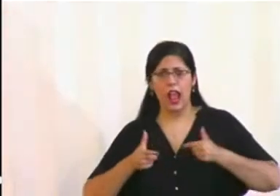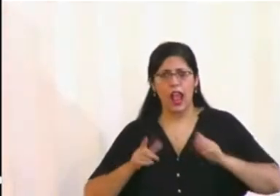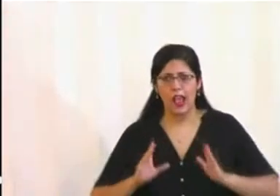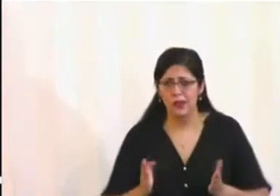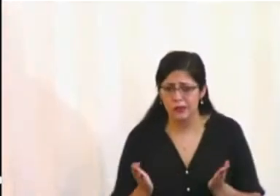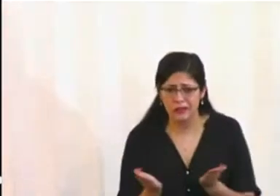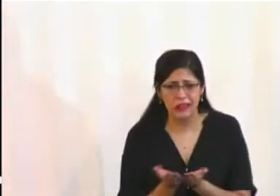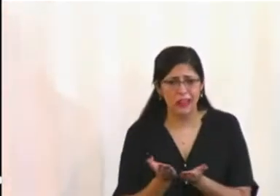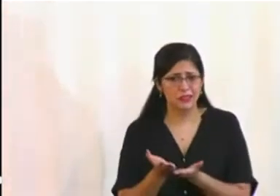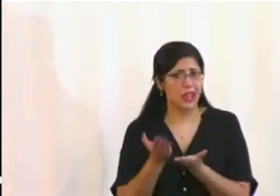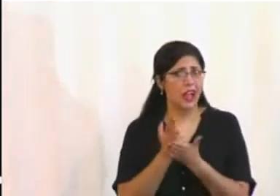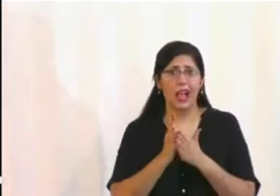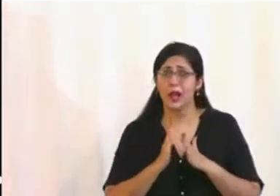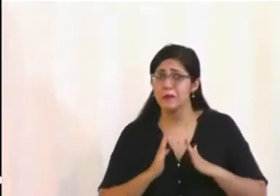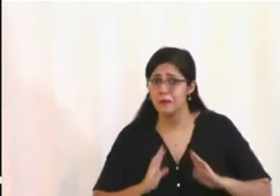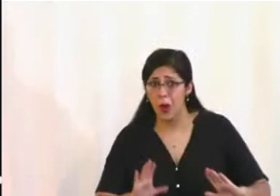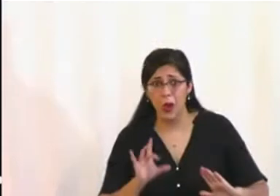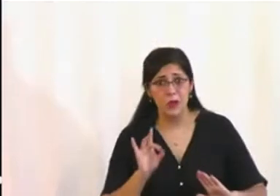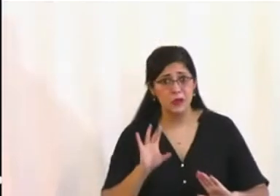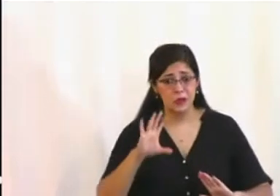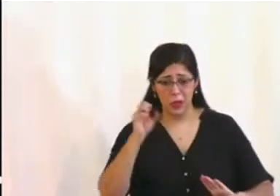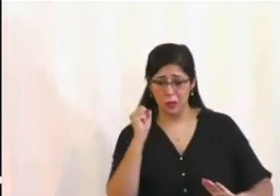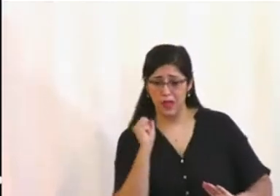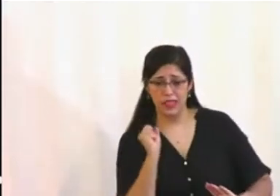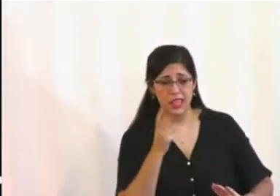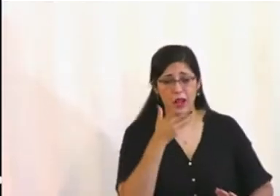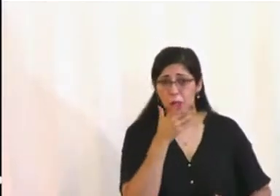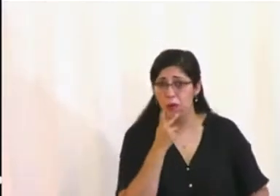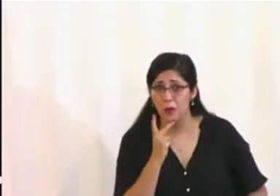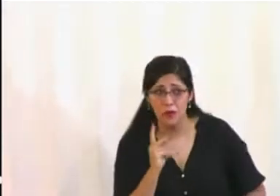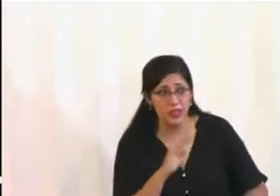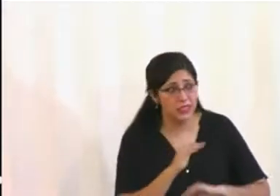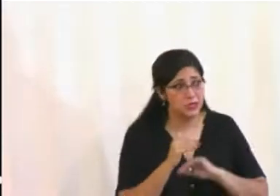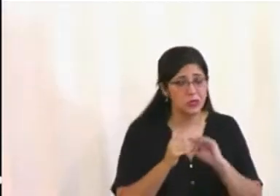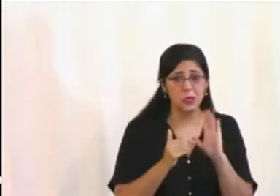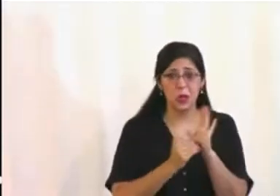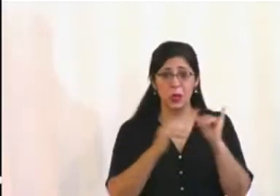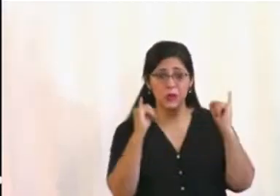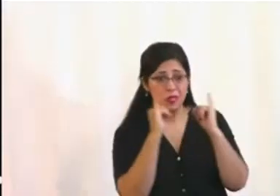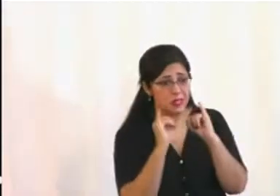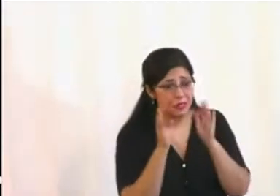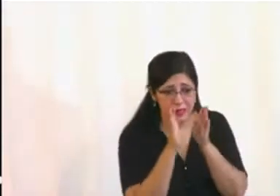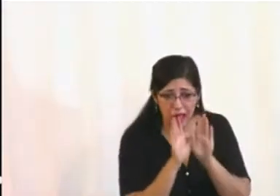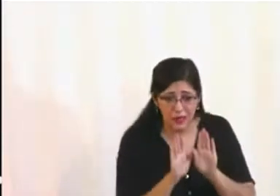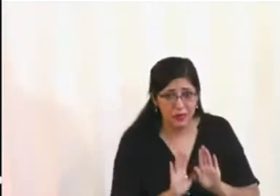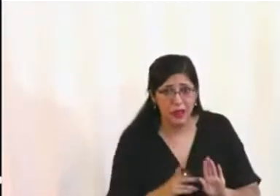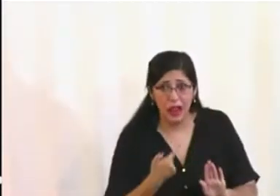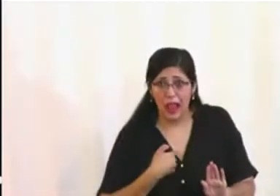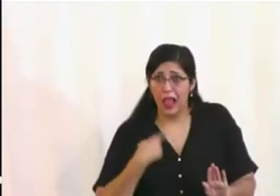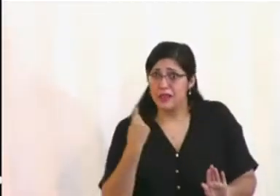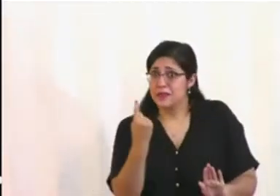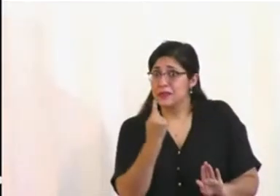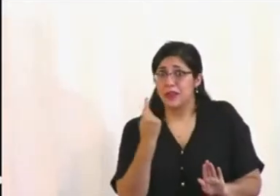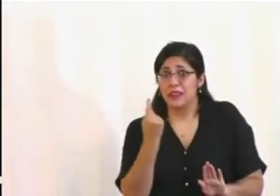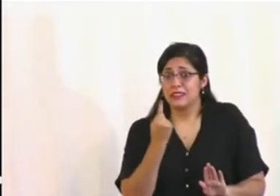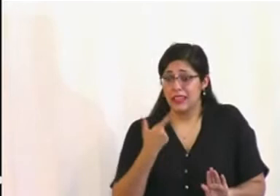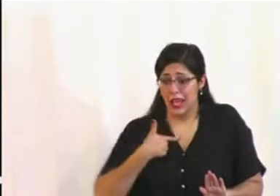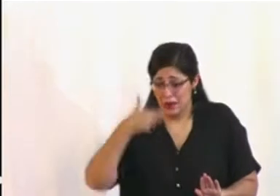teus altares e mataram os teus profetas à espada. E eu fiquei só, e procuram tirar minha